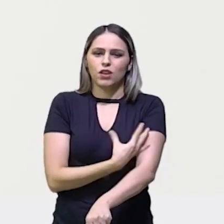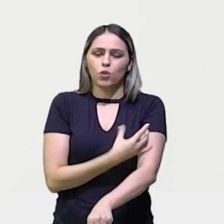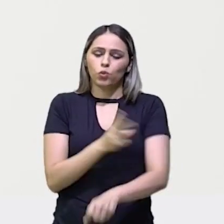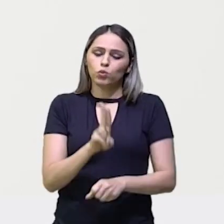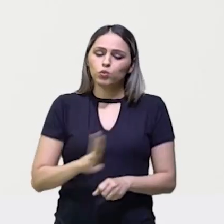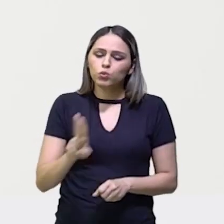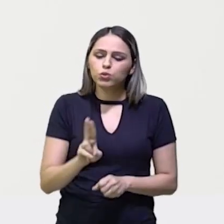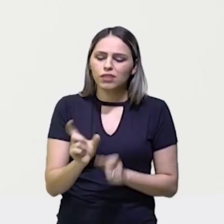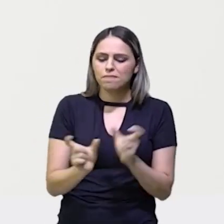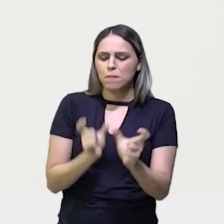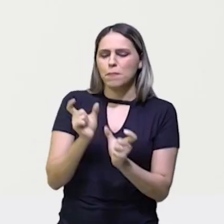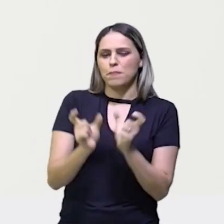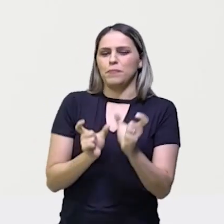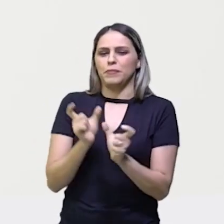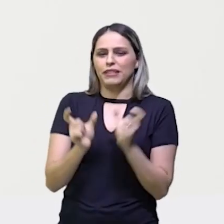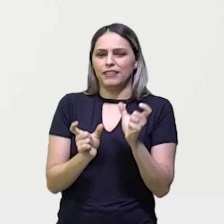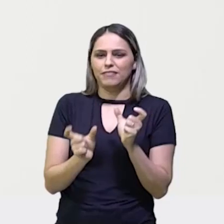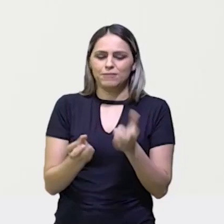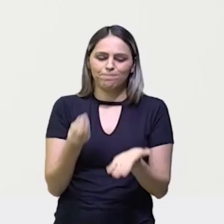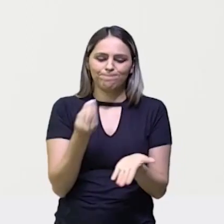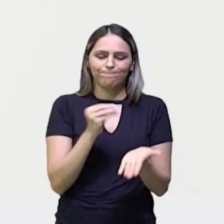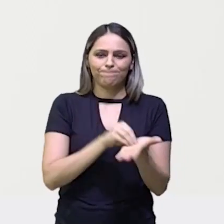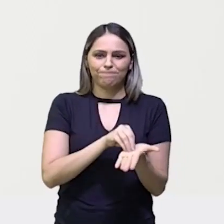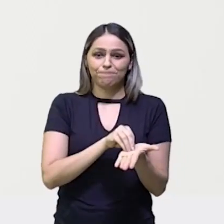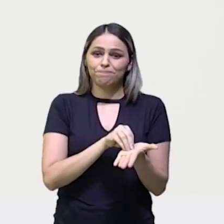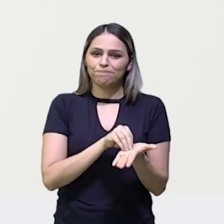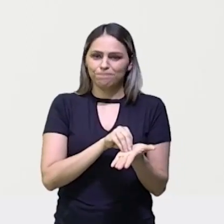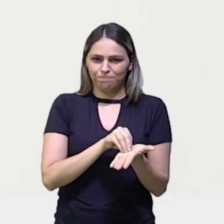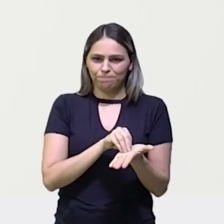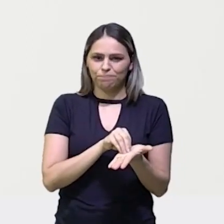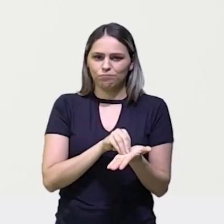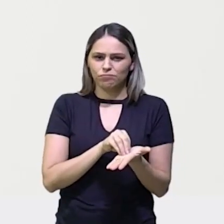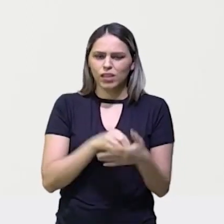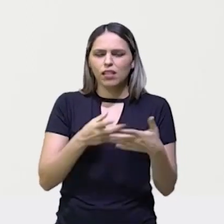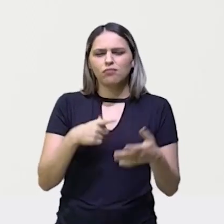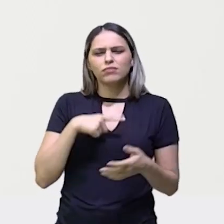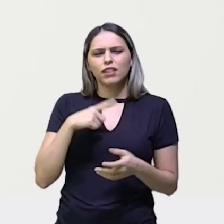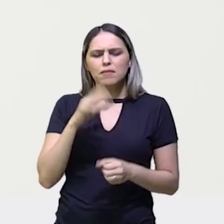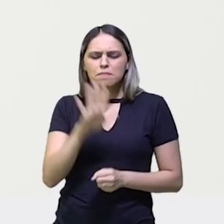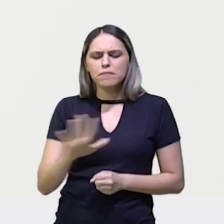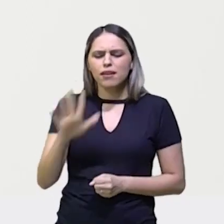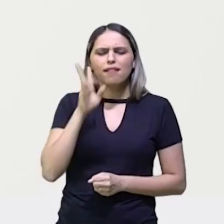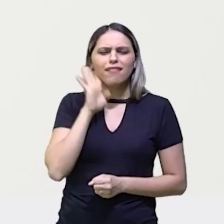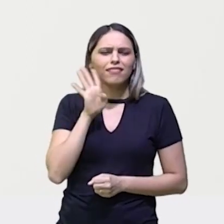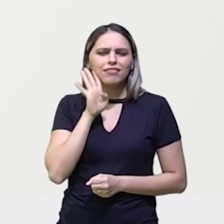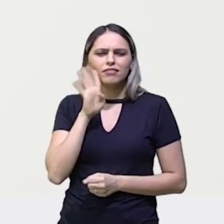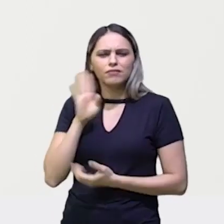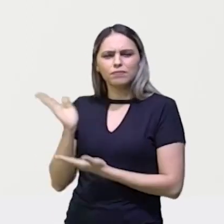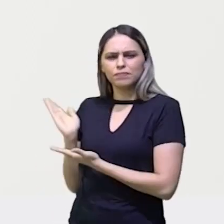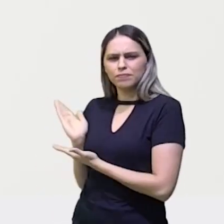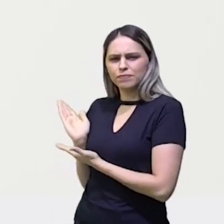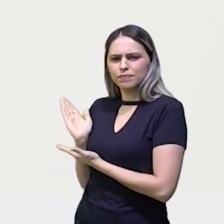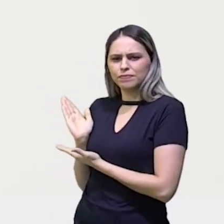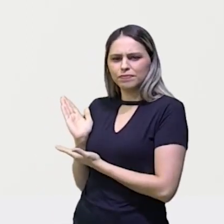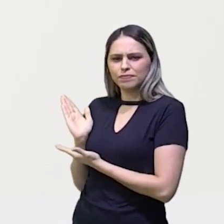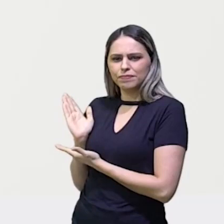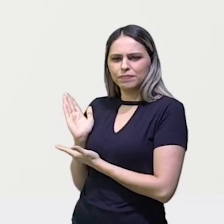quê? Das palavras. Olha que imagem legal nós temos aqui, que é de um